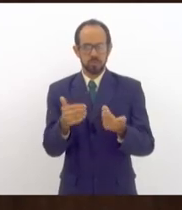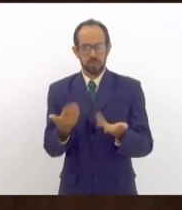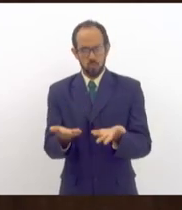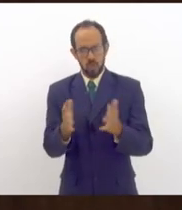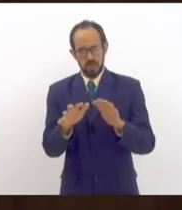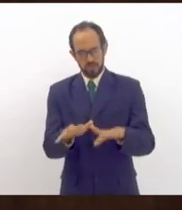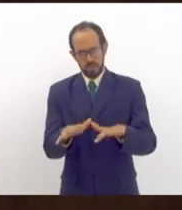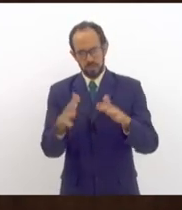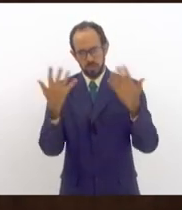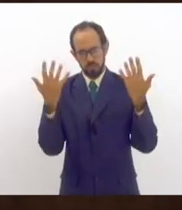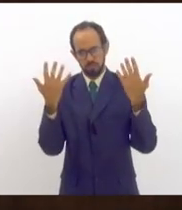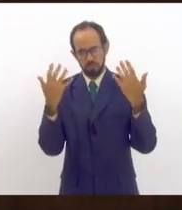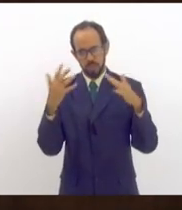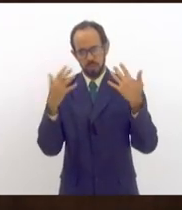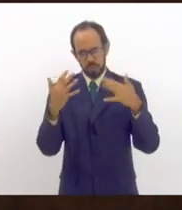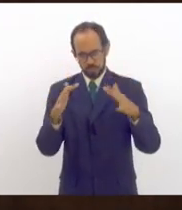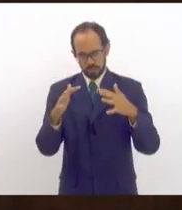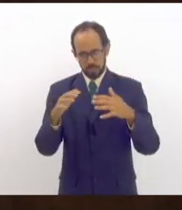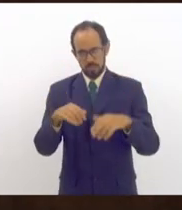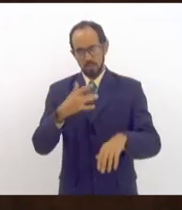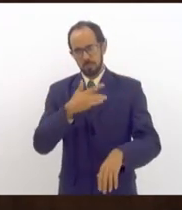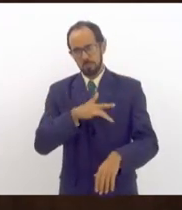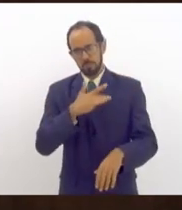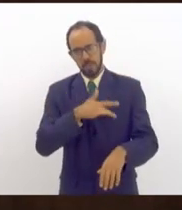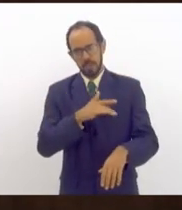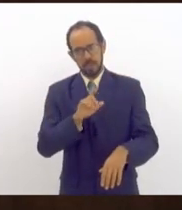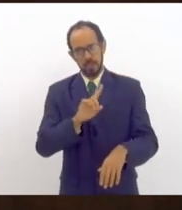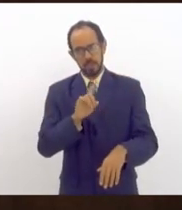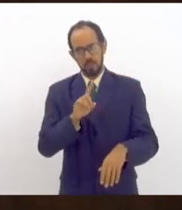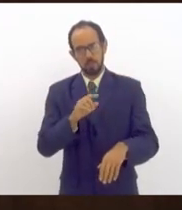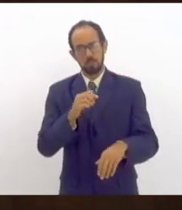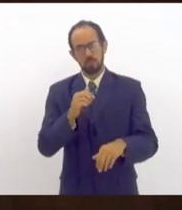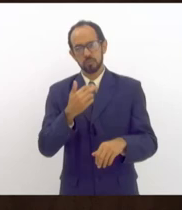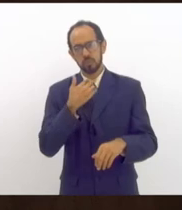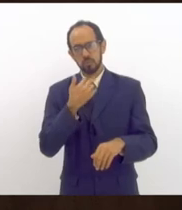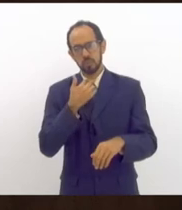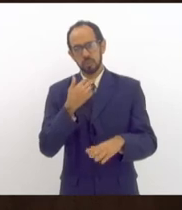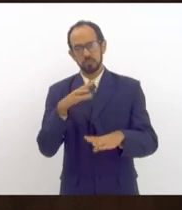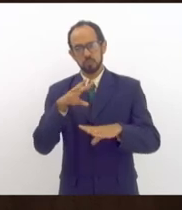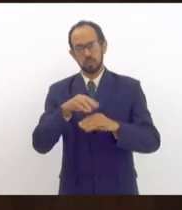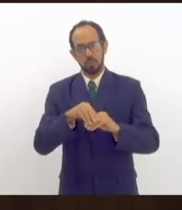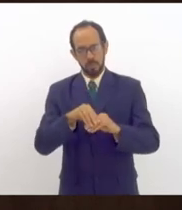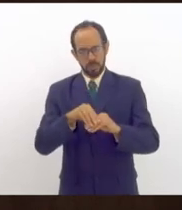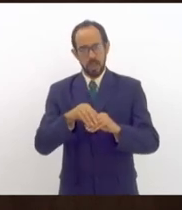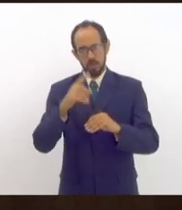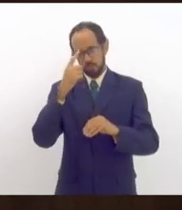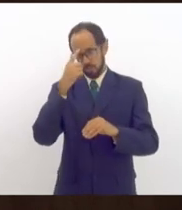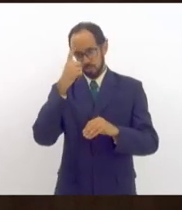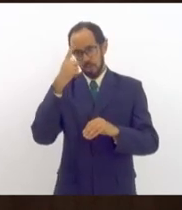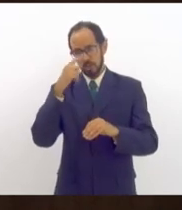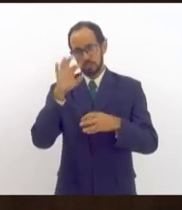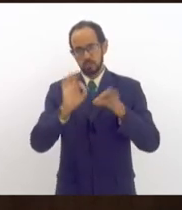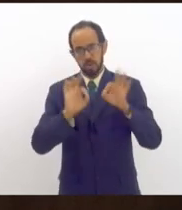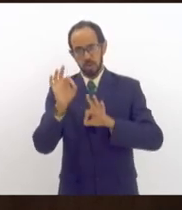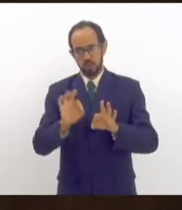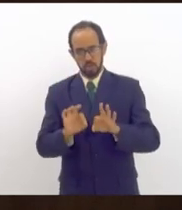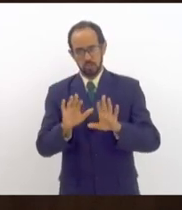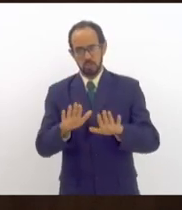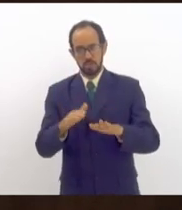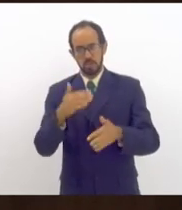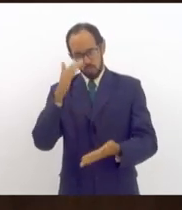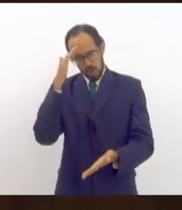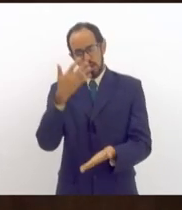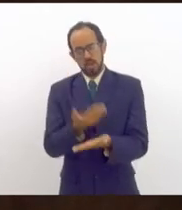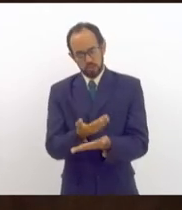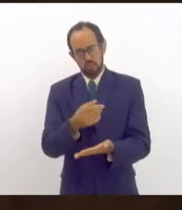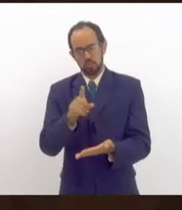parabenizo É uma pena que a gente não possa complementar com algumas ideias esse projeto de lei mas acredito que